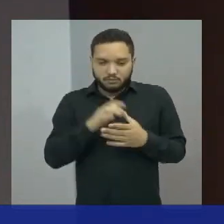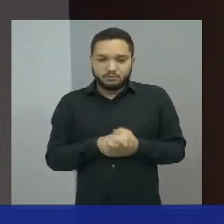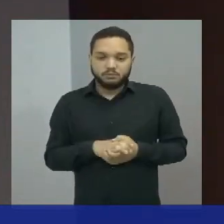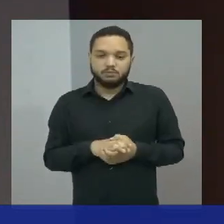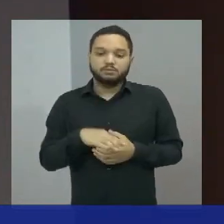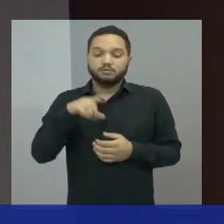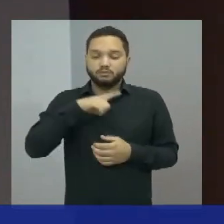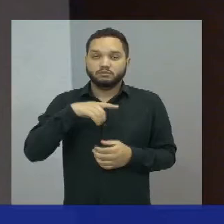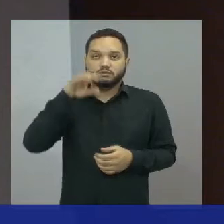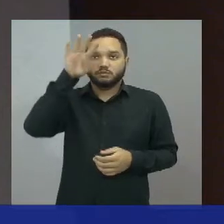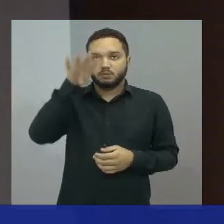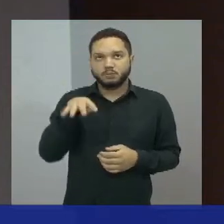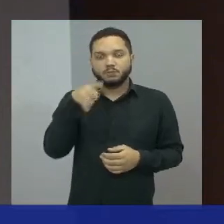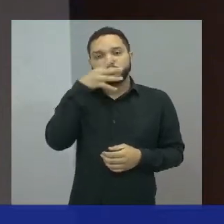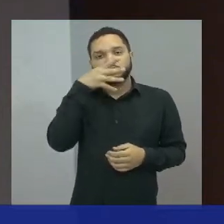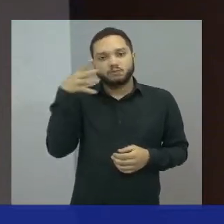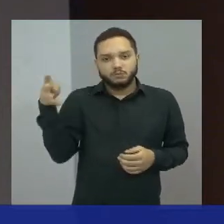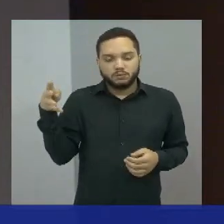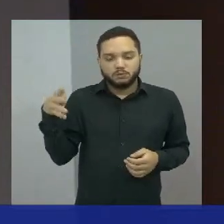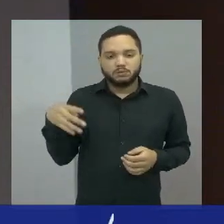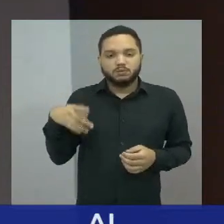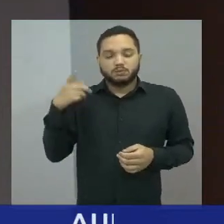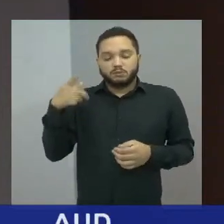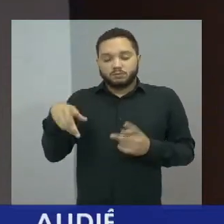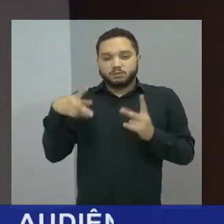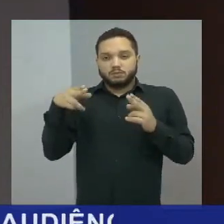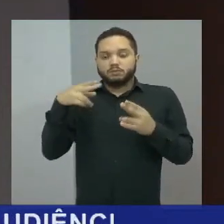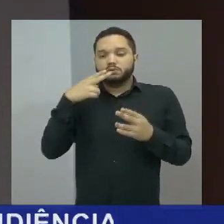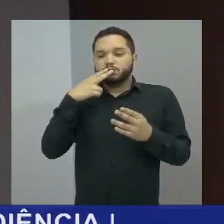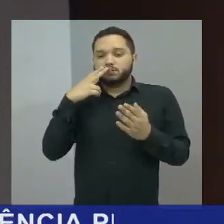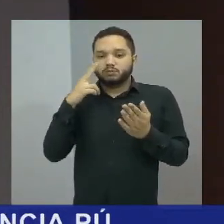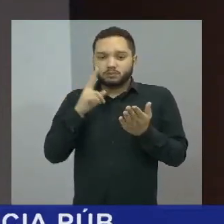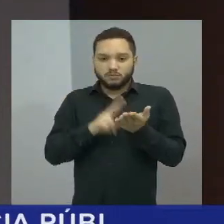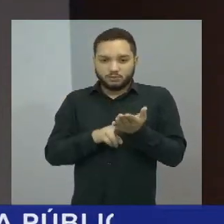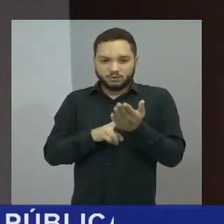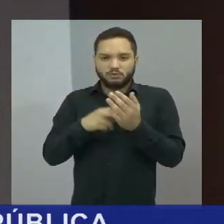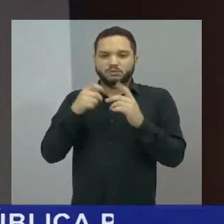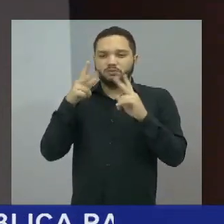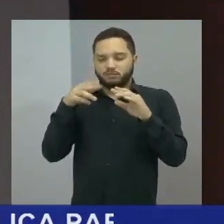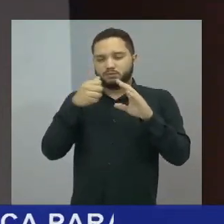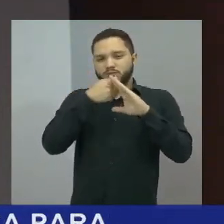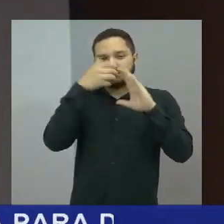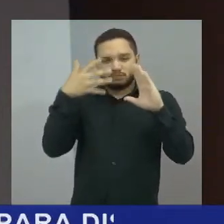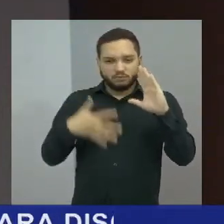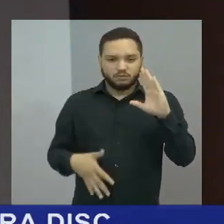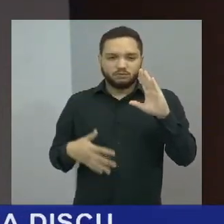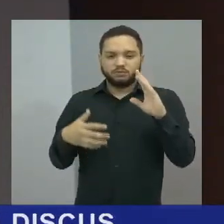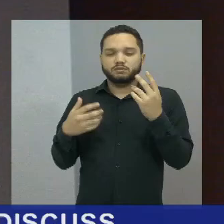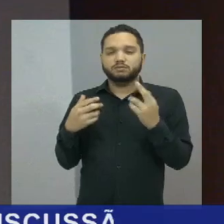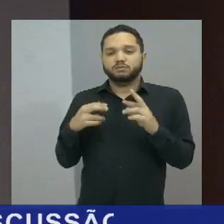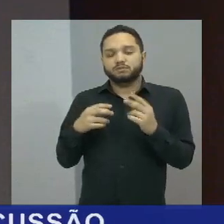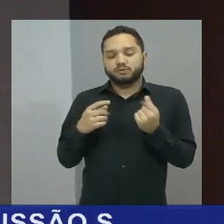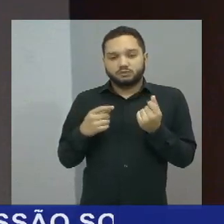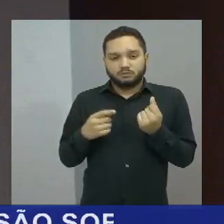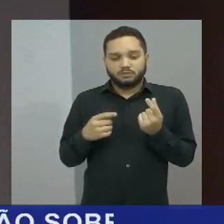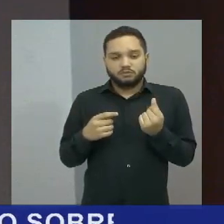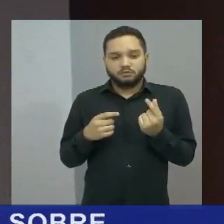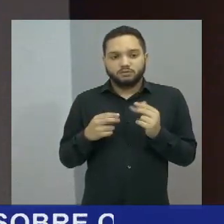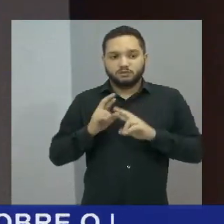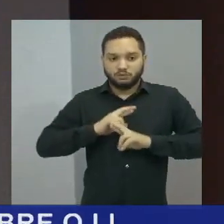isso faz com que a mesma infração, com as mesmas características, tenha um valor de